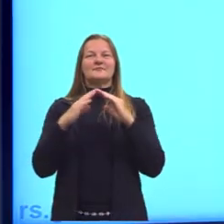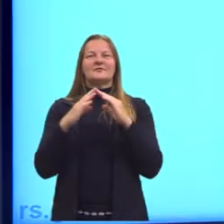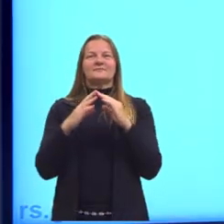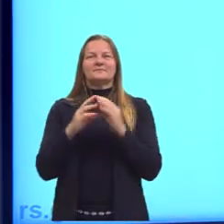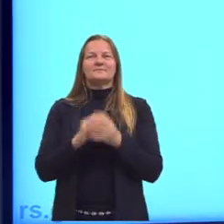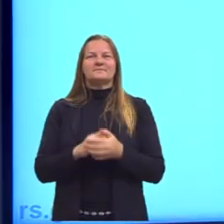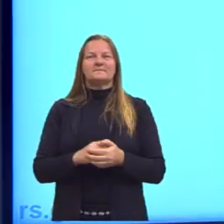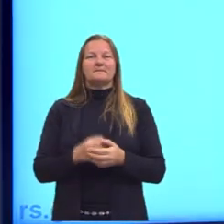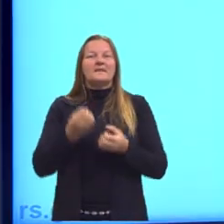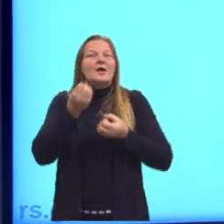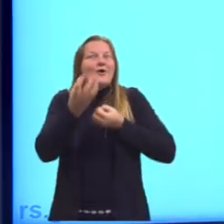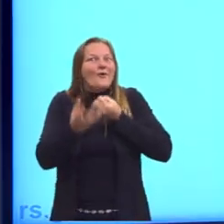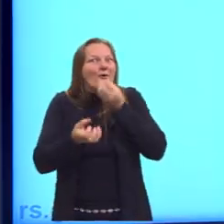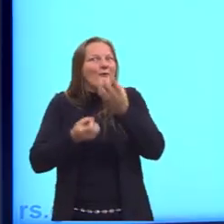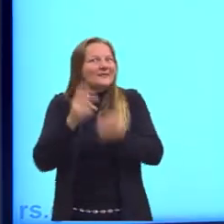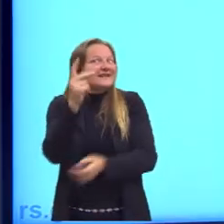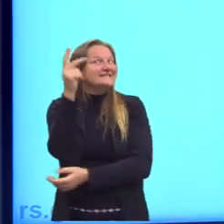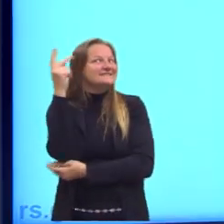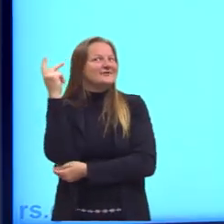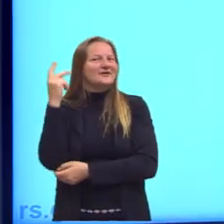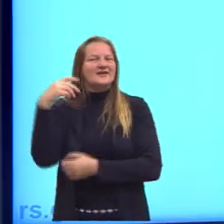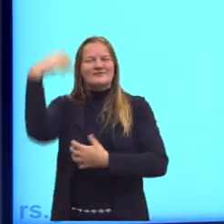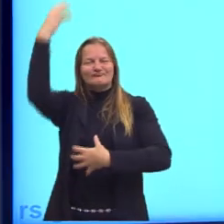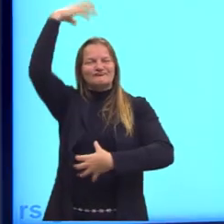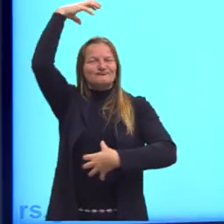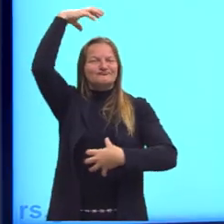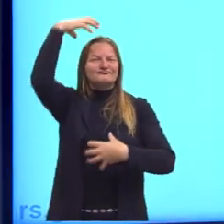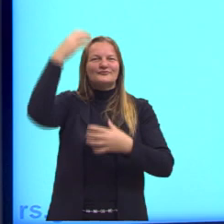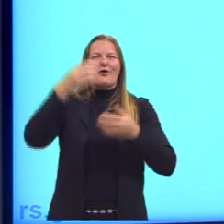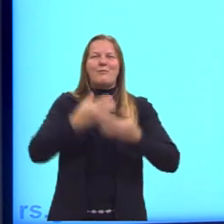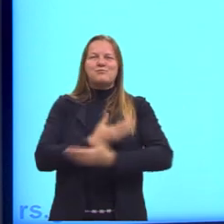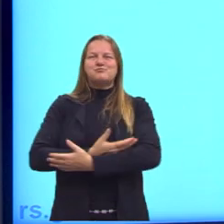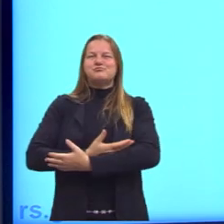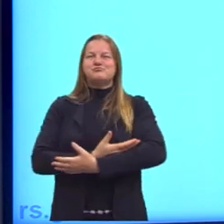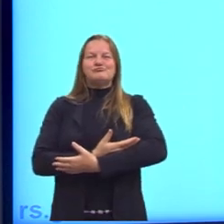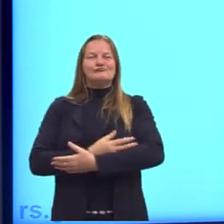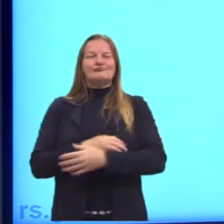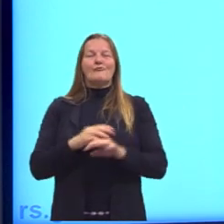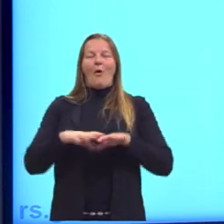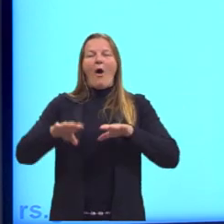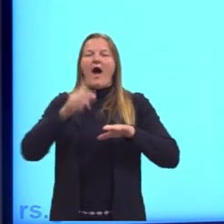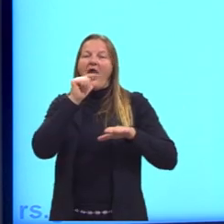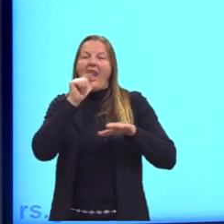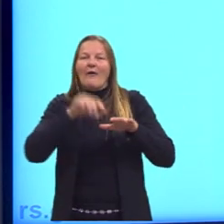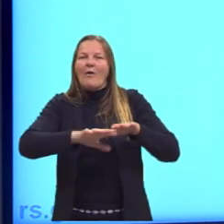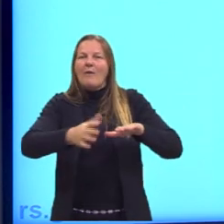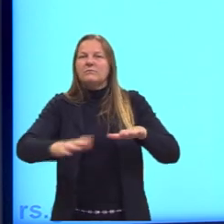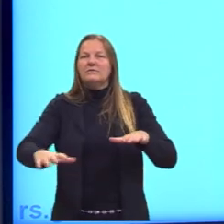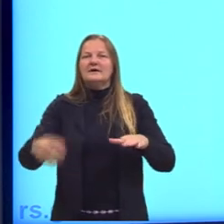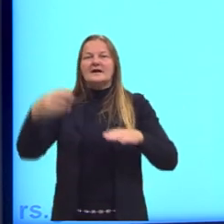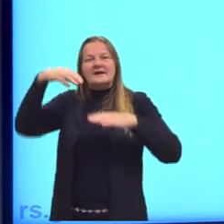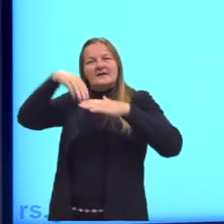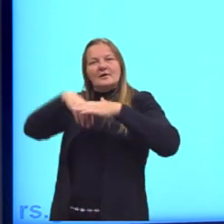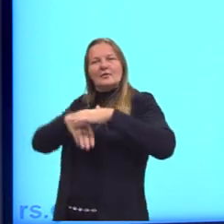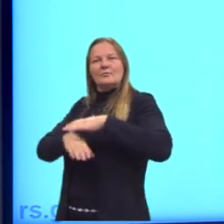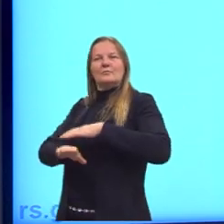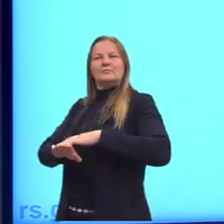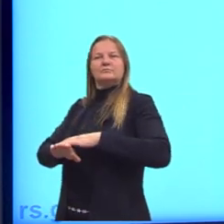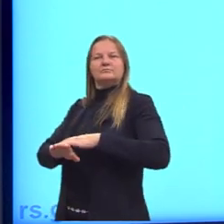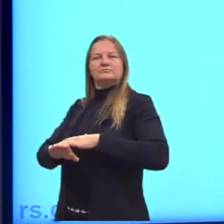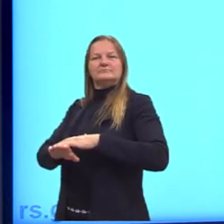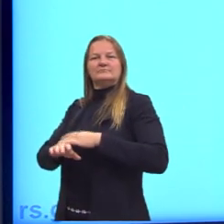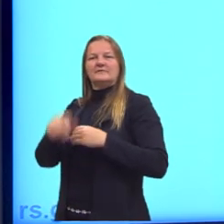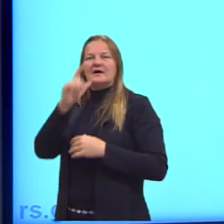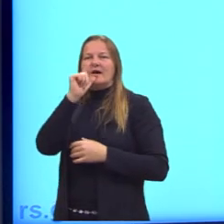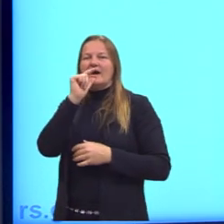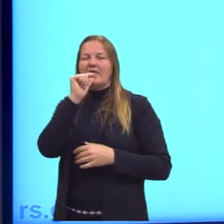conta a lenda né que ele estaria então tomando banho na banheira e ele notou que quando ele entrava na banheira que